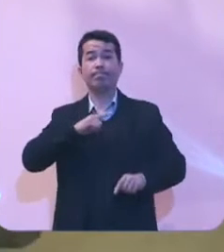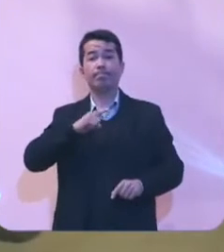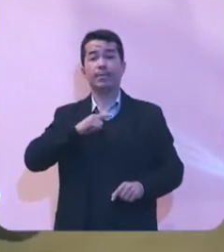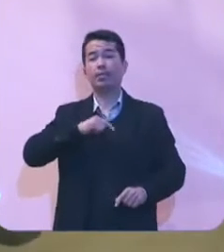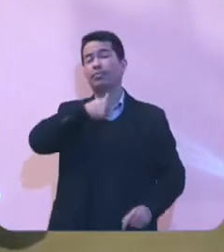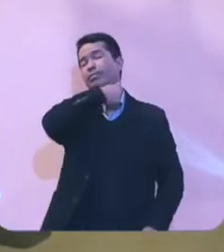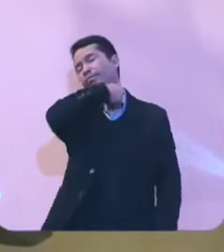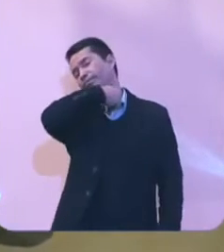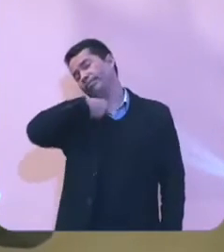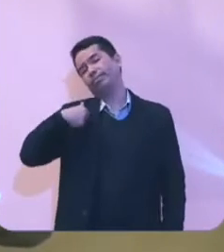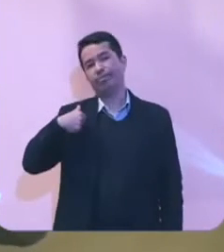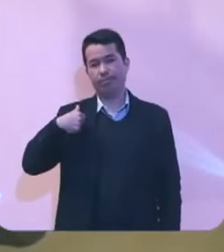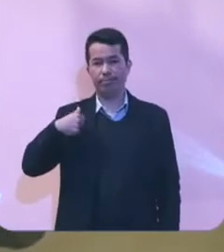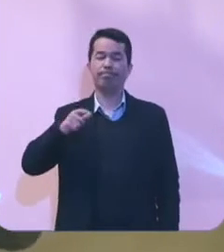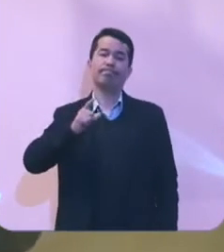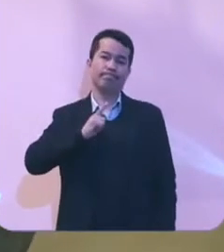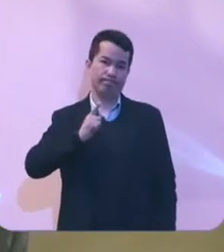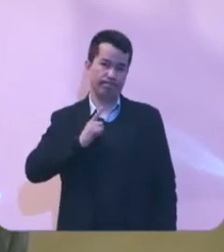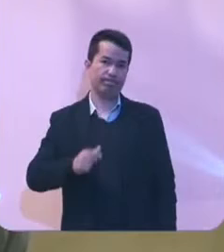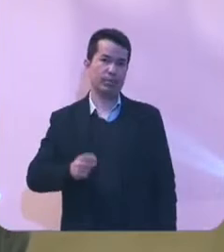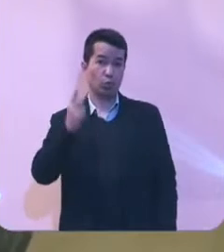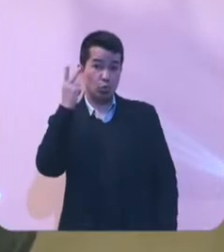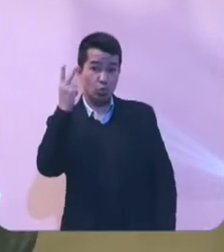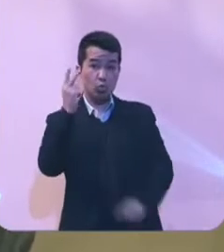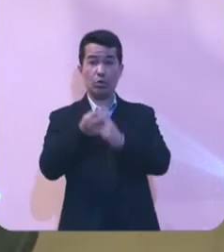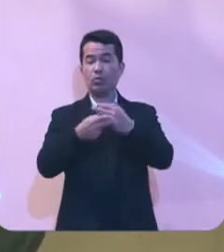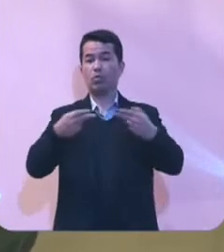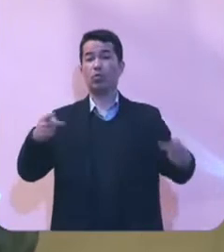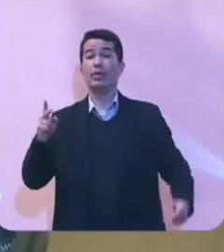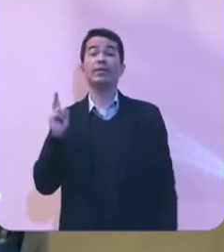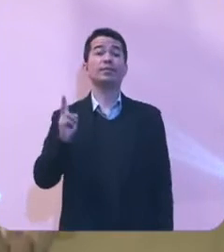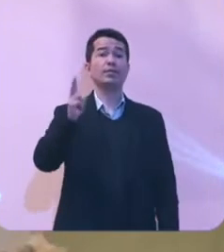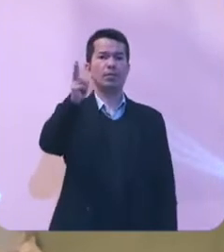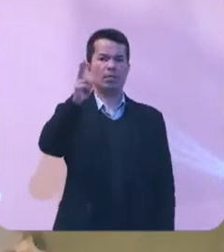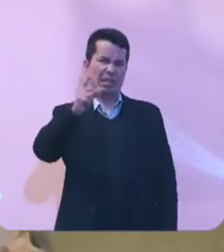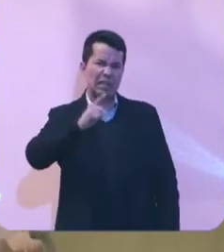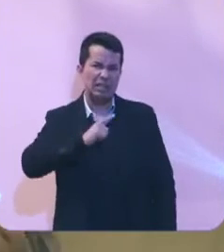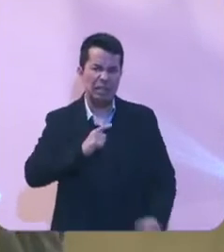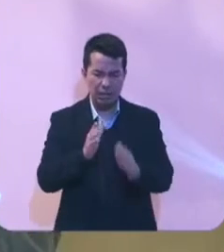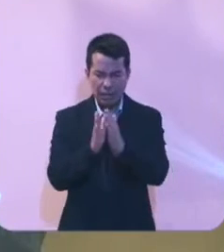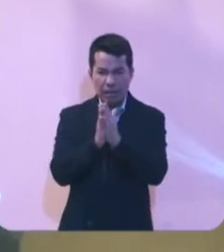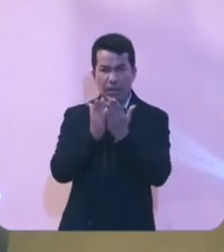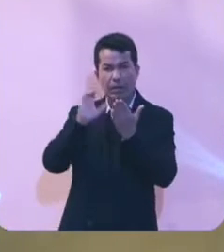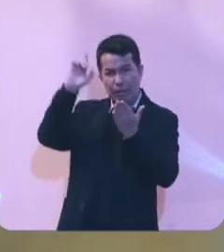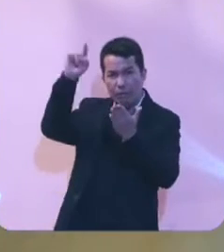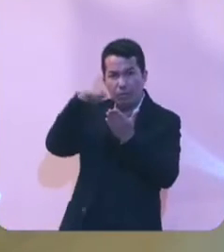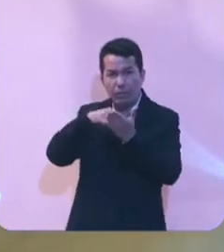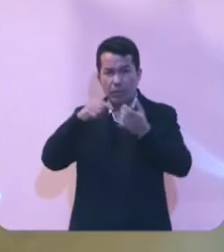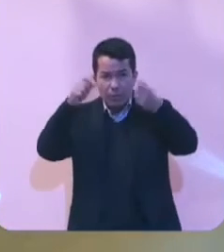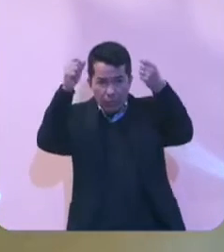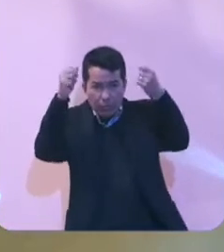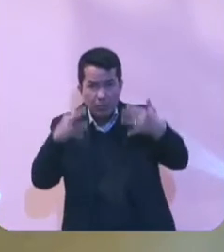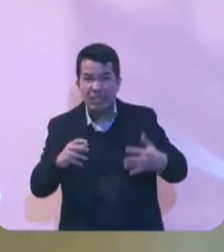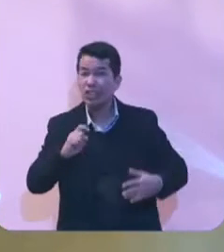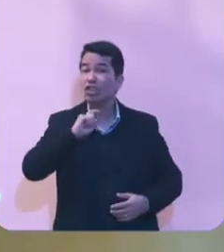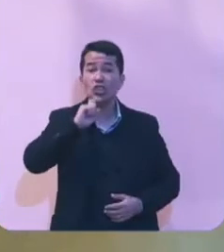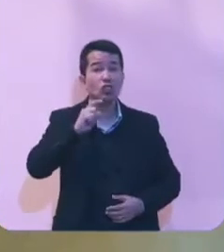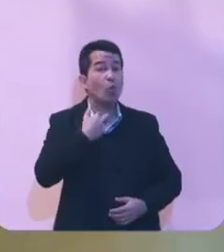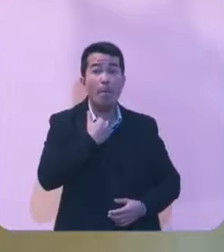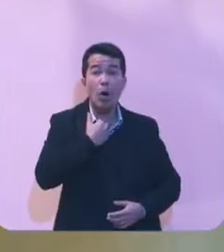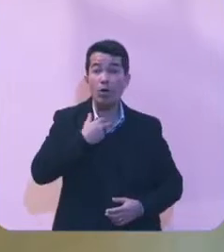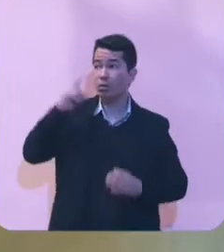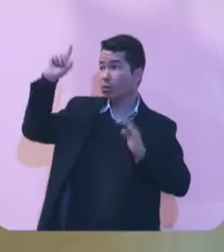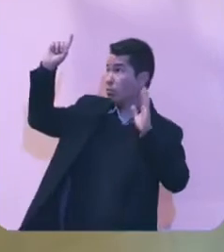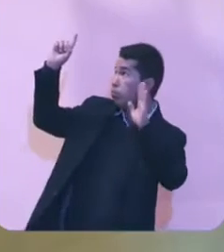ninguém se apresente diante de Deus de mãos vazias. E essa era a ideia, tá?